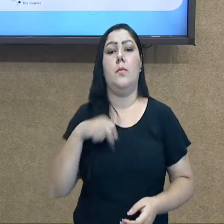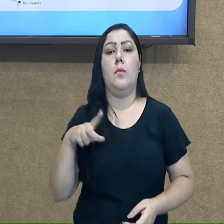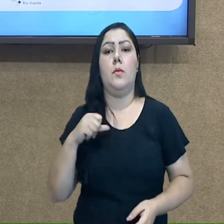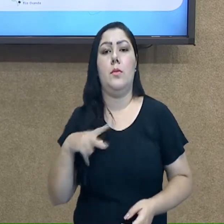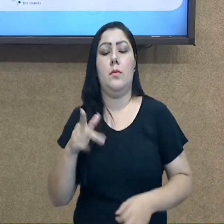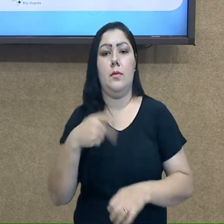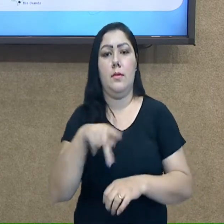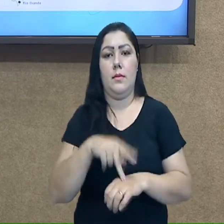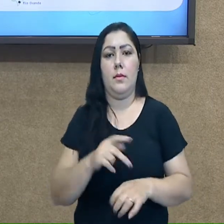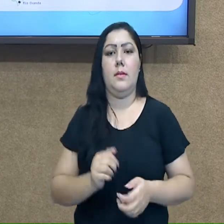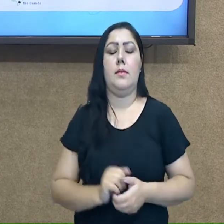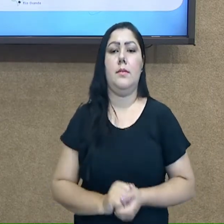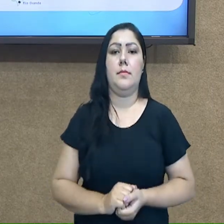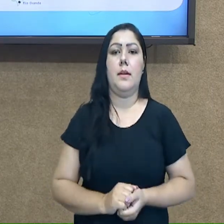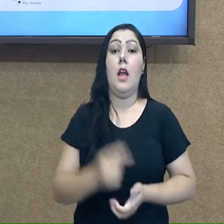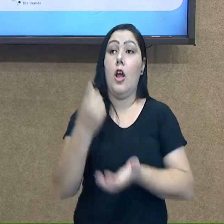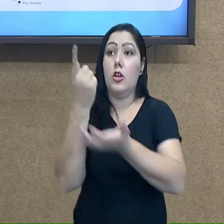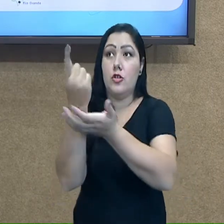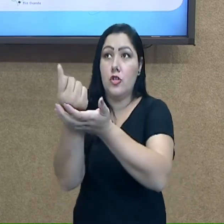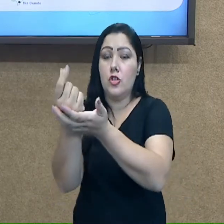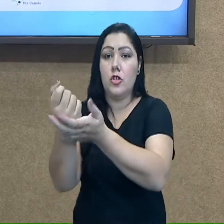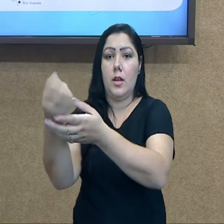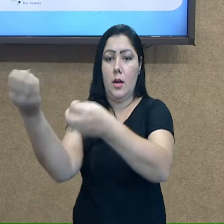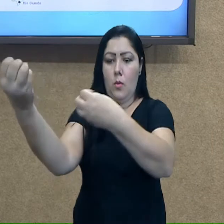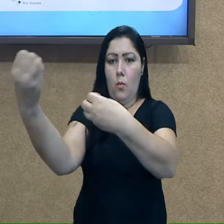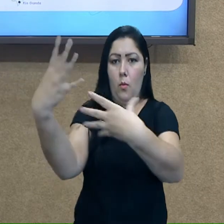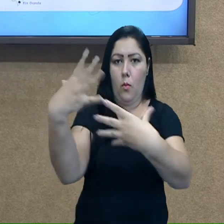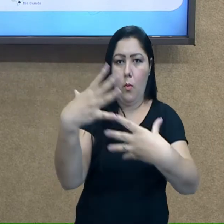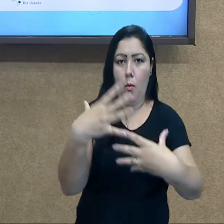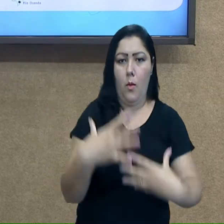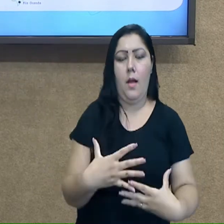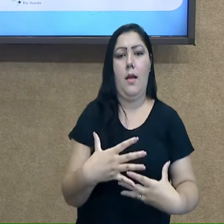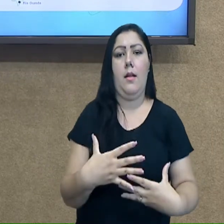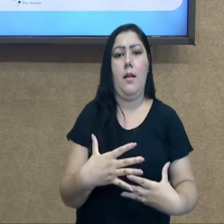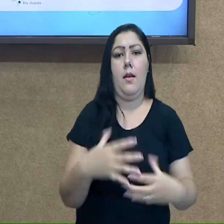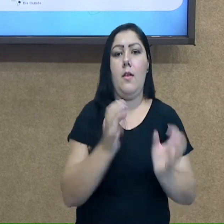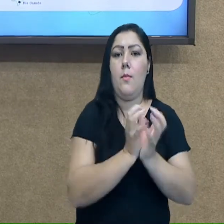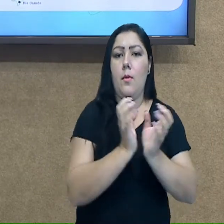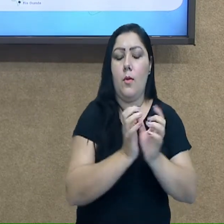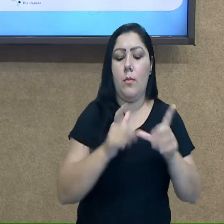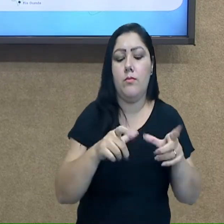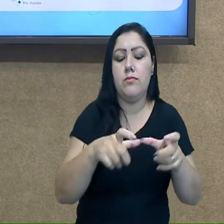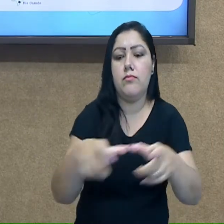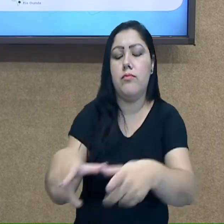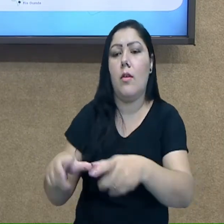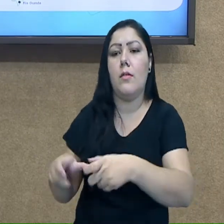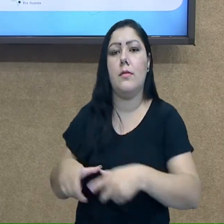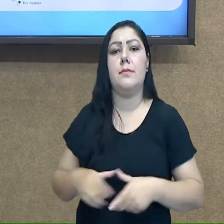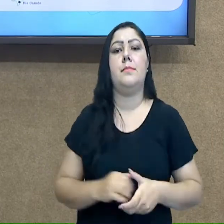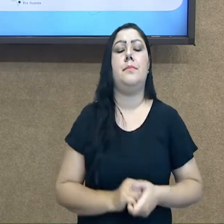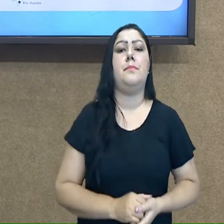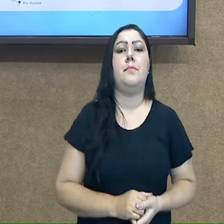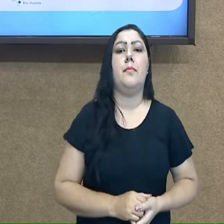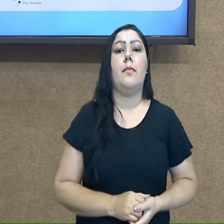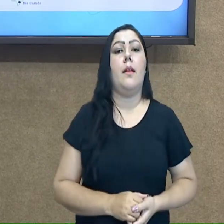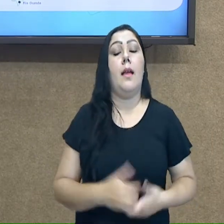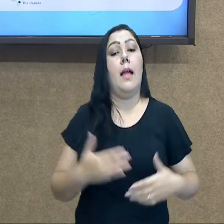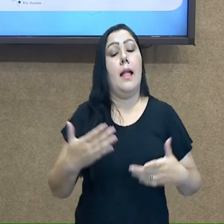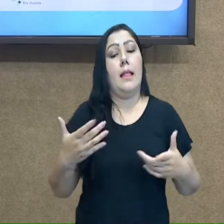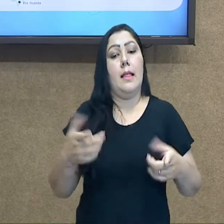financiadas pela coroa. As bandeiras já são particulares, foram